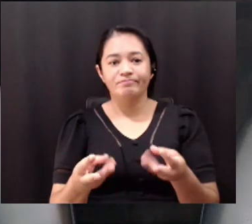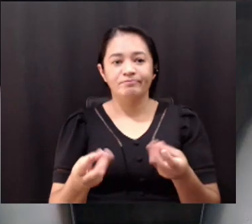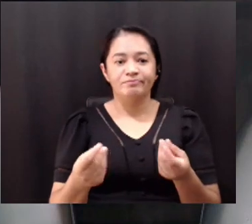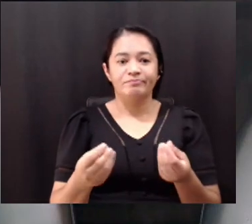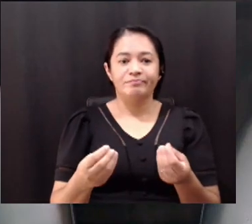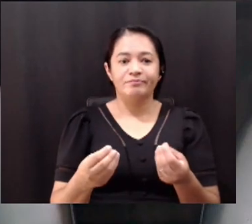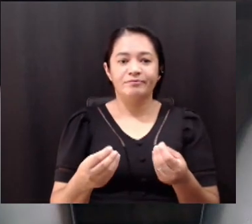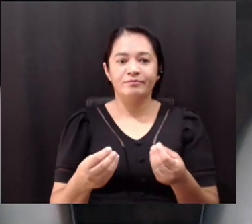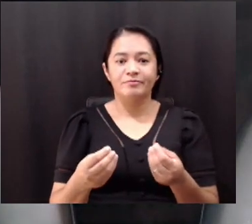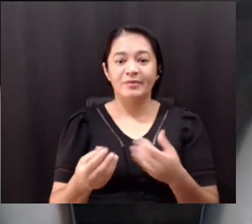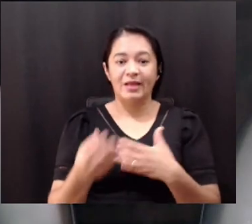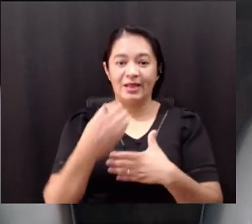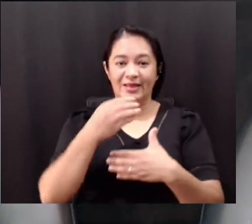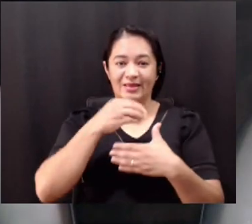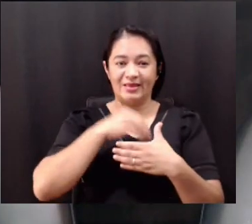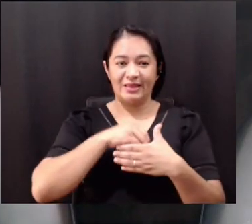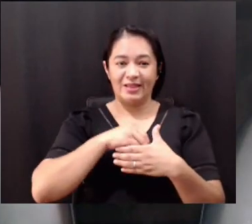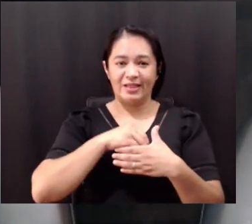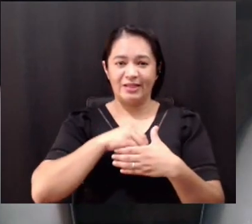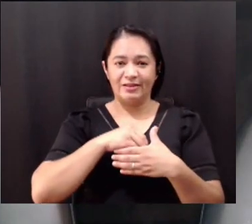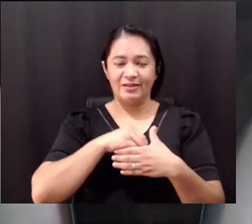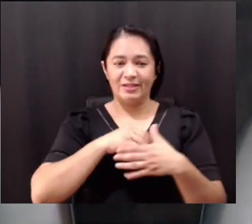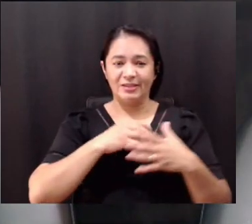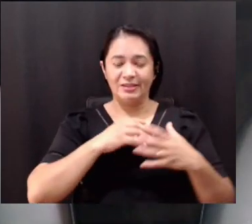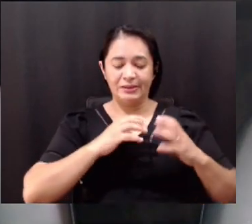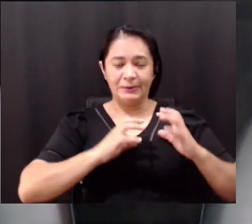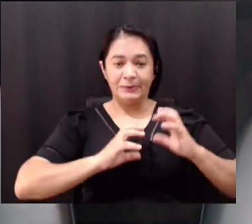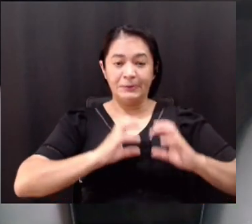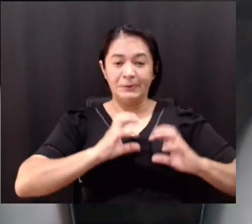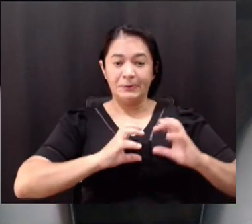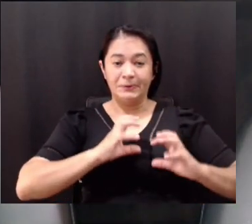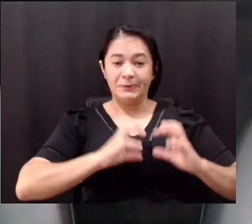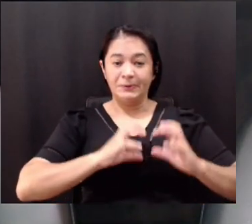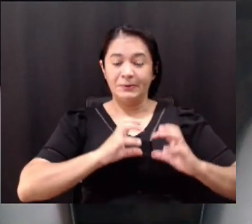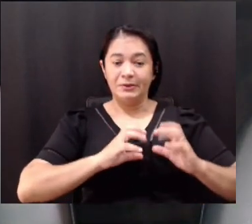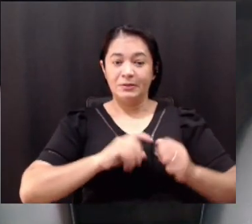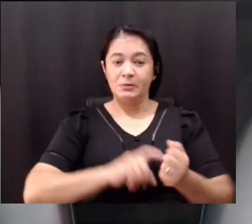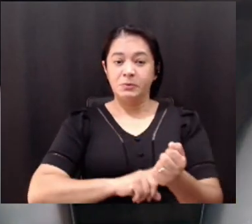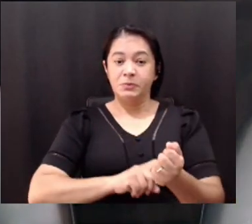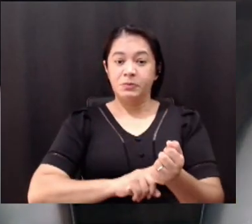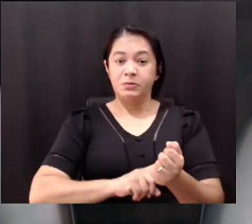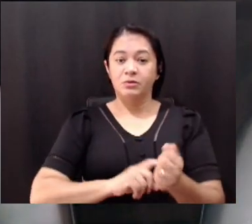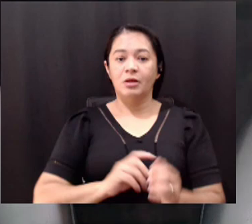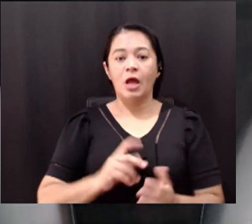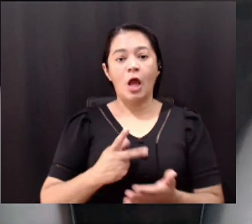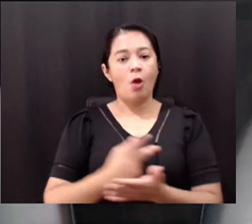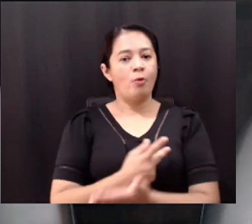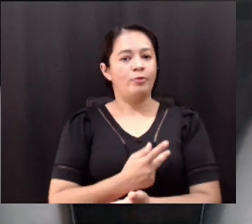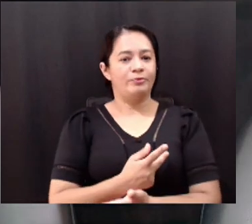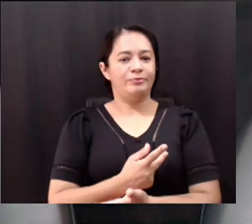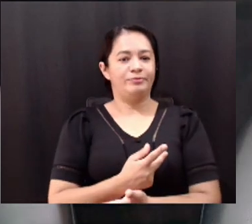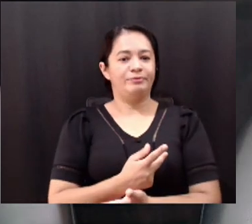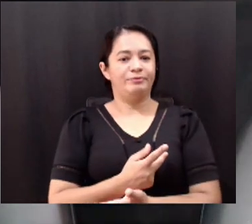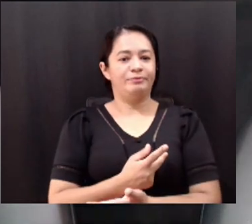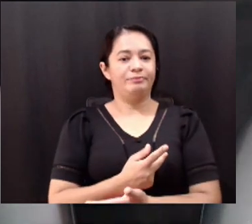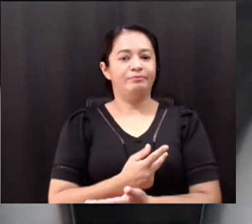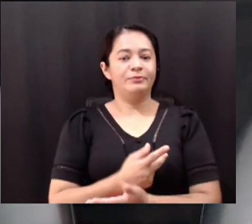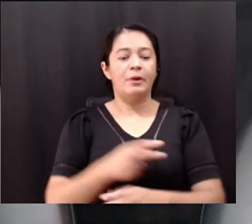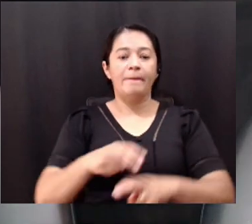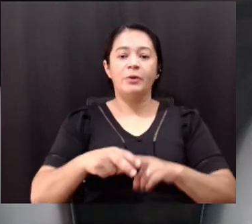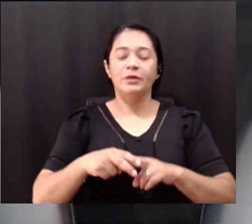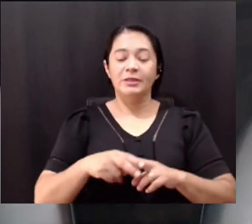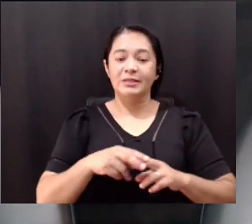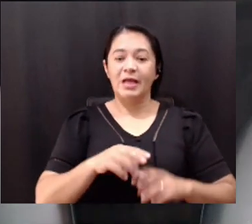internamente estão com um conflito, às vezes isso causa uma irritação, né? Então, essa depressão, muitas vezes, ela pode